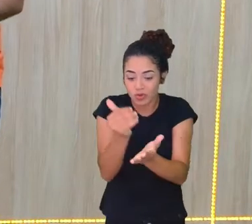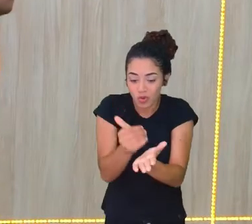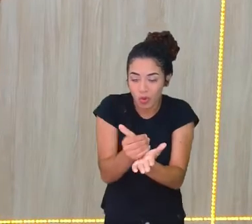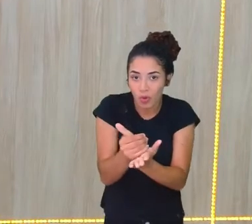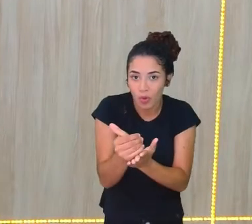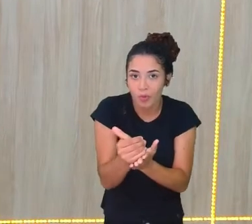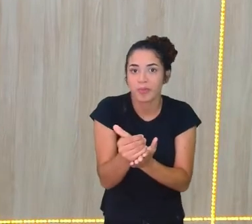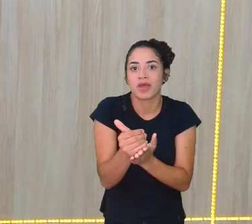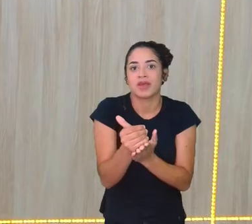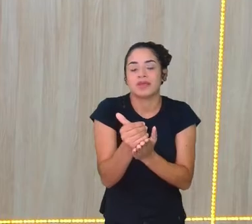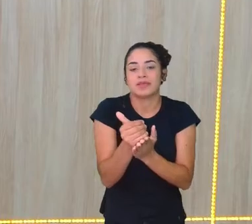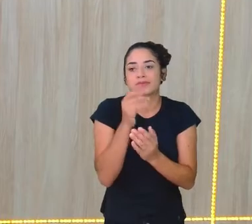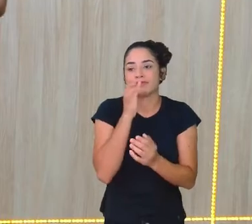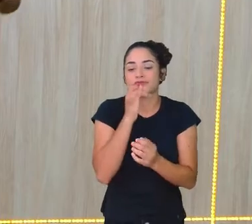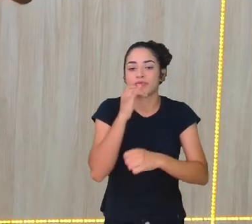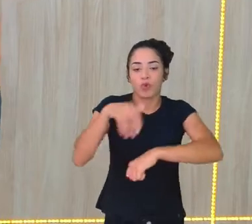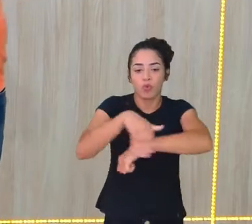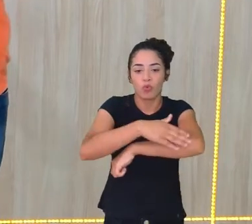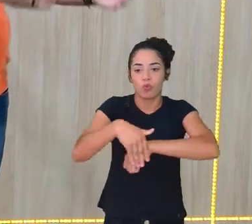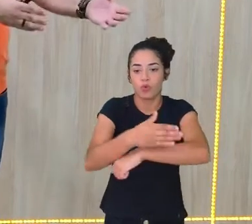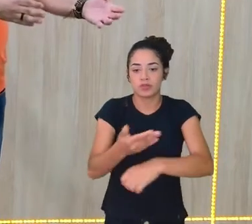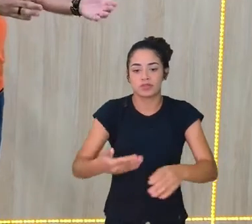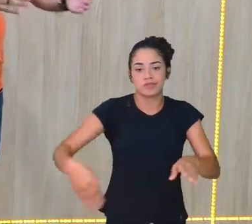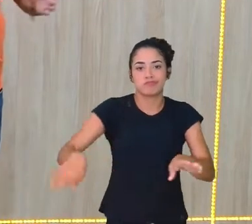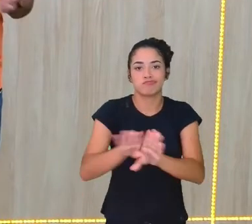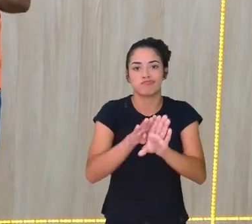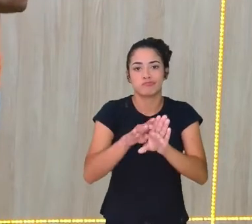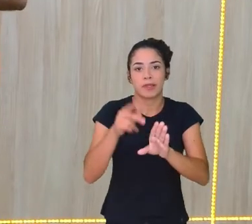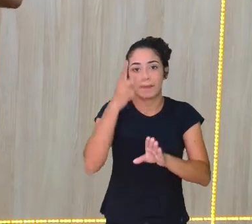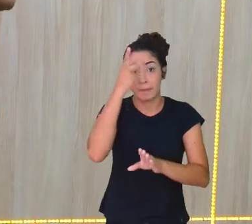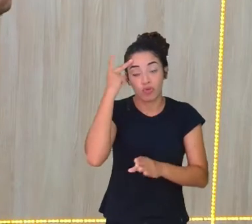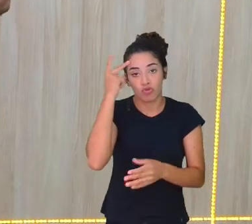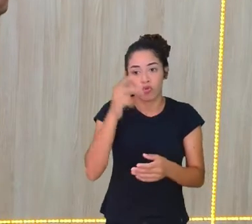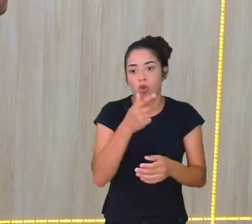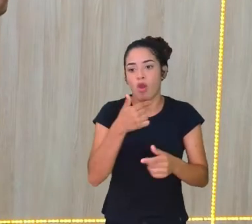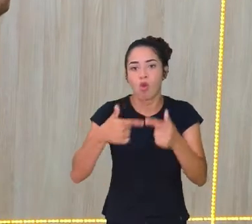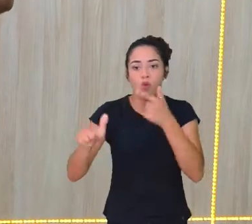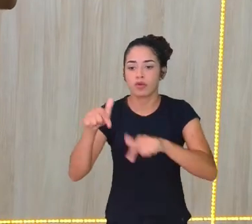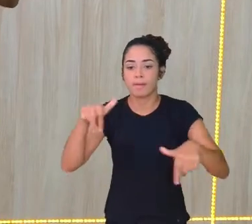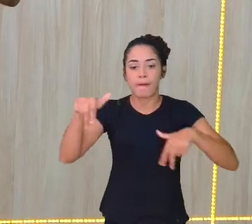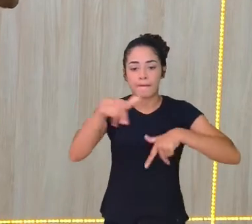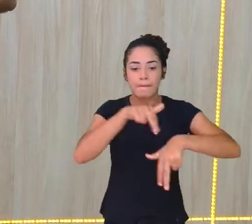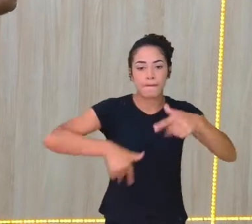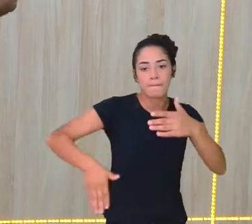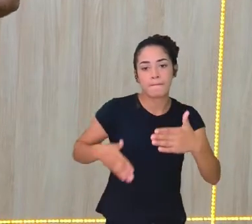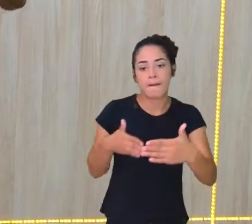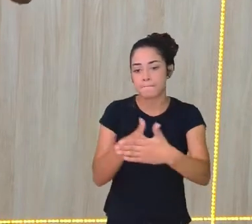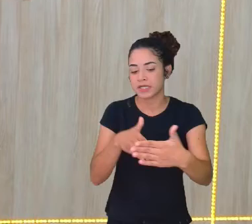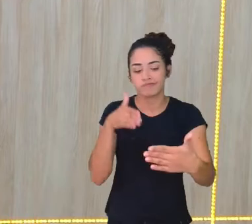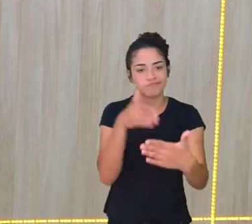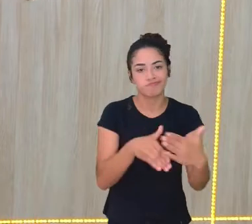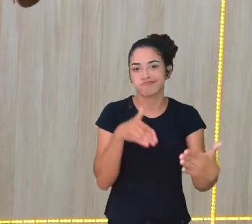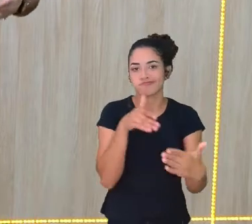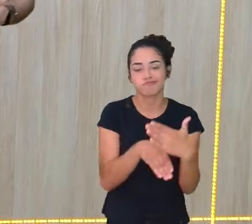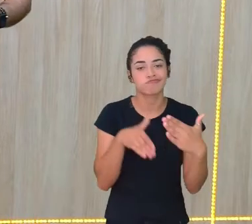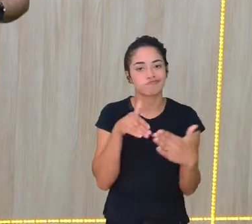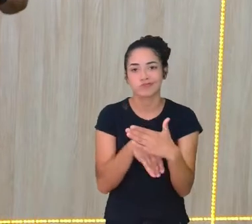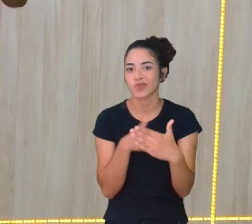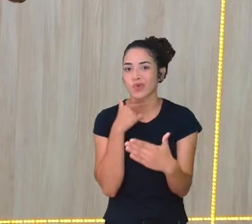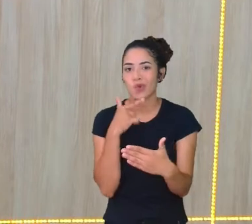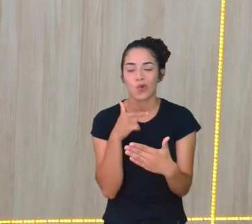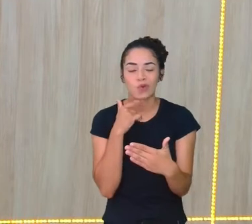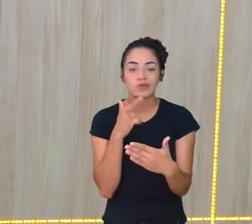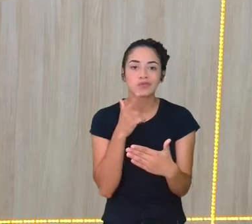a travar as ruas, impedindo que outras pessoas possam transitar livremente, ou